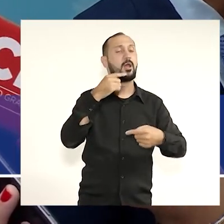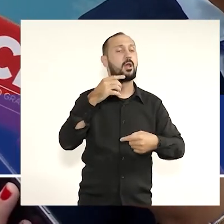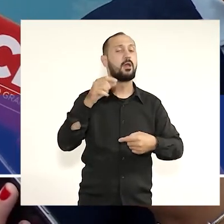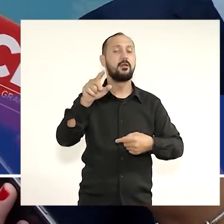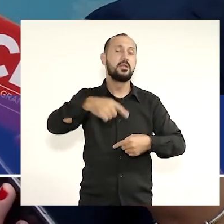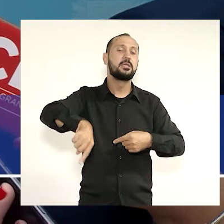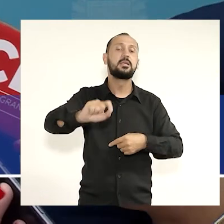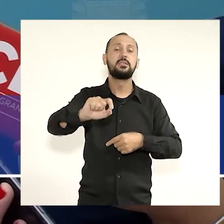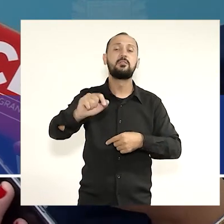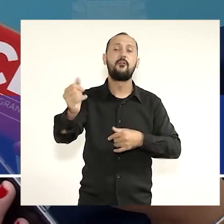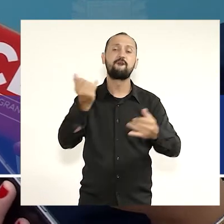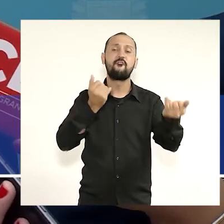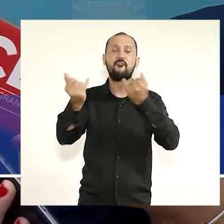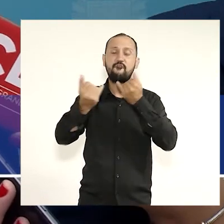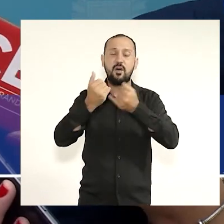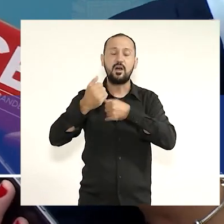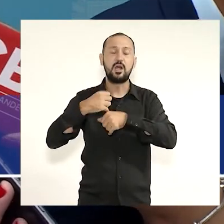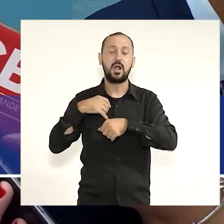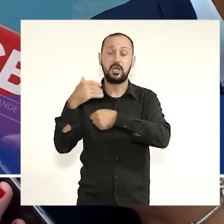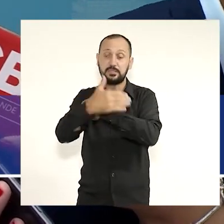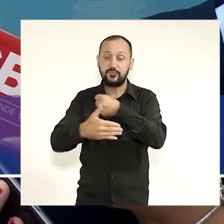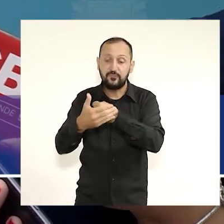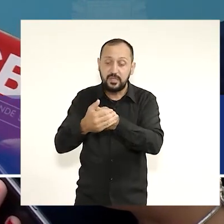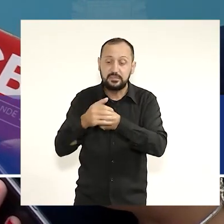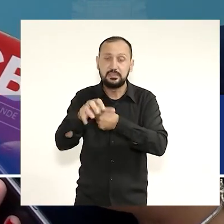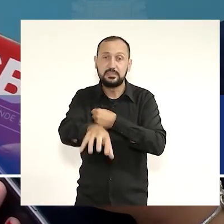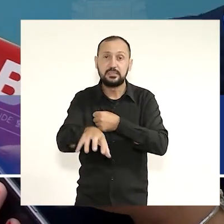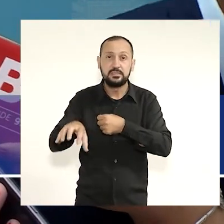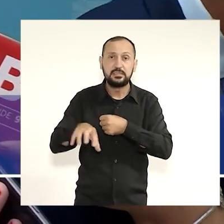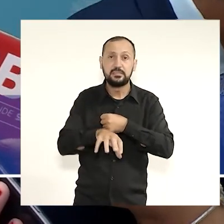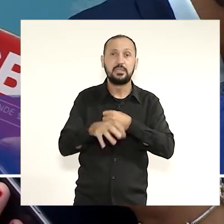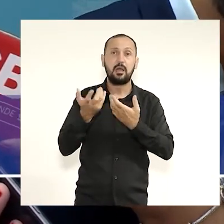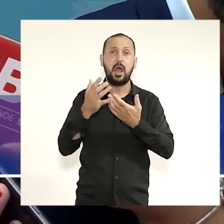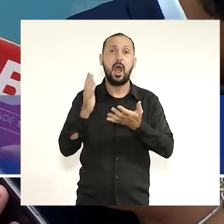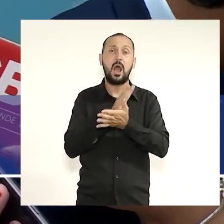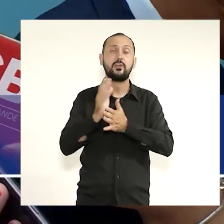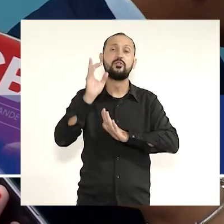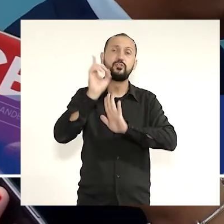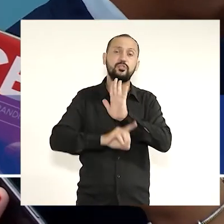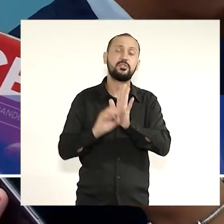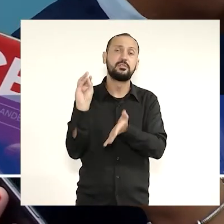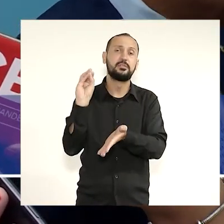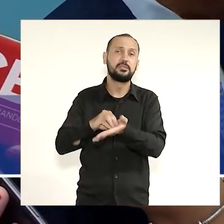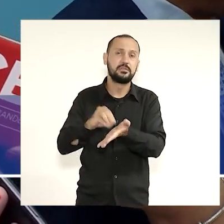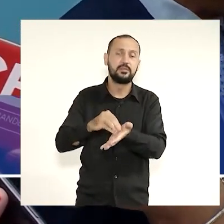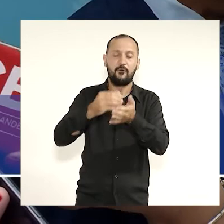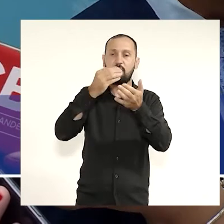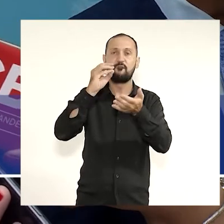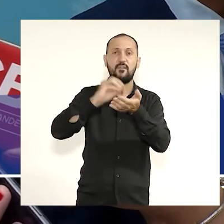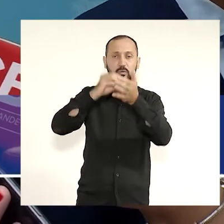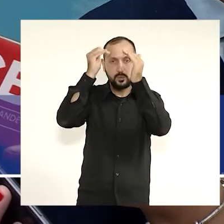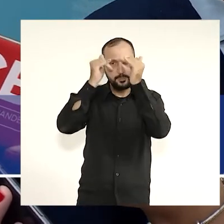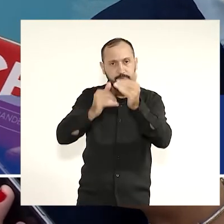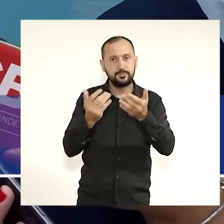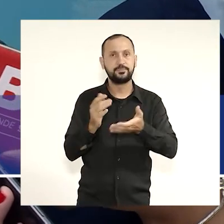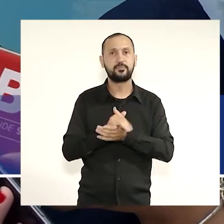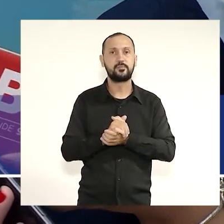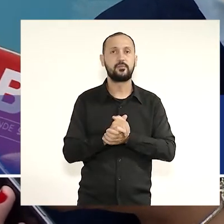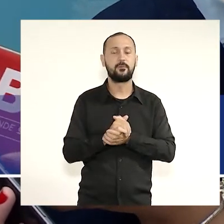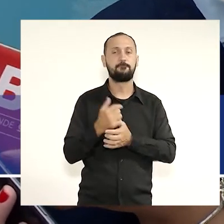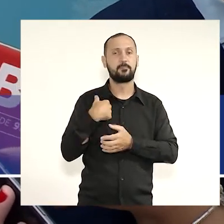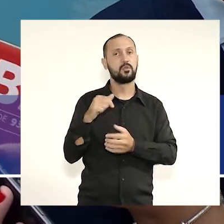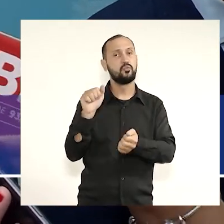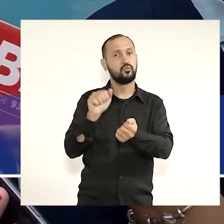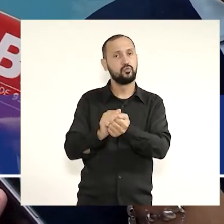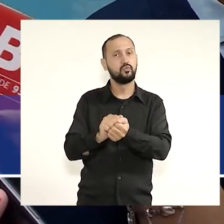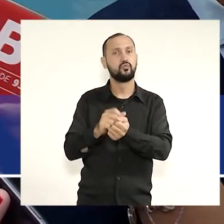clamores, aquele segmento que se sente prejudicado, direitos não respeitados.